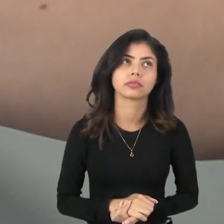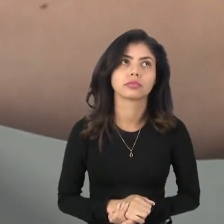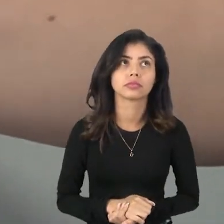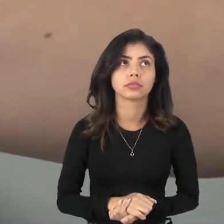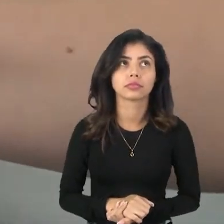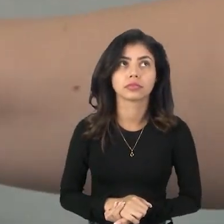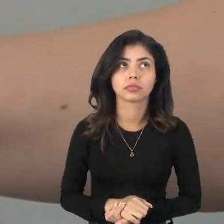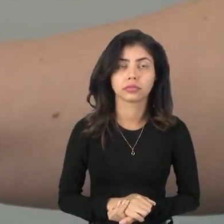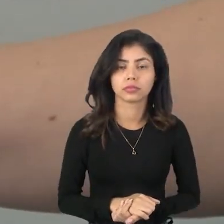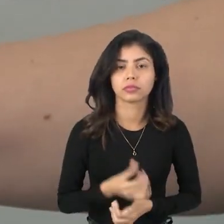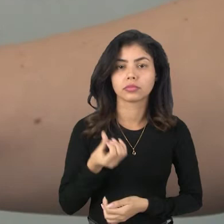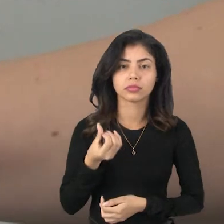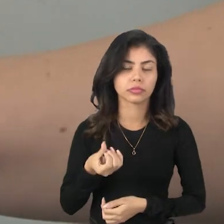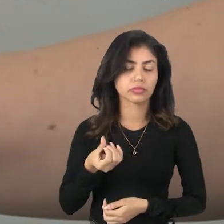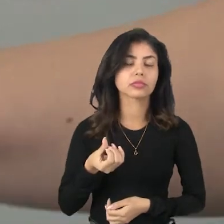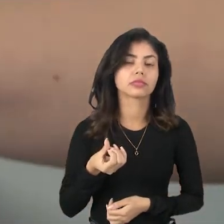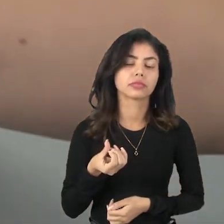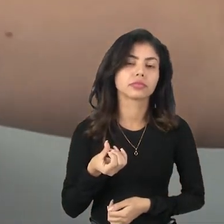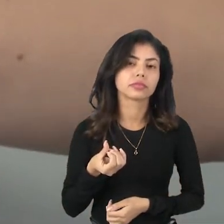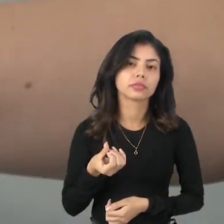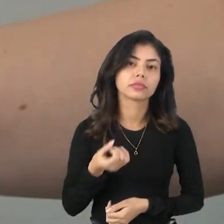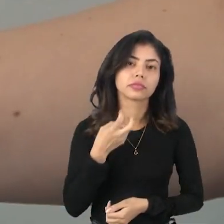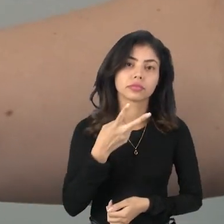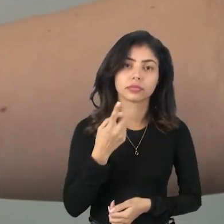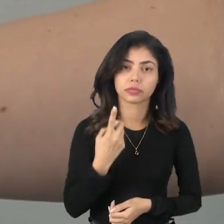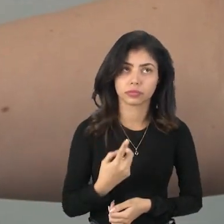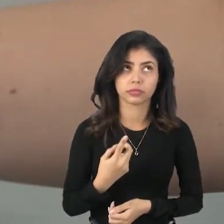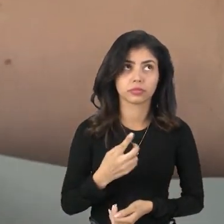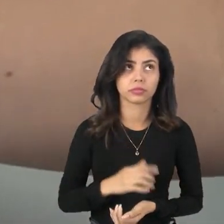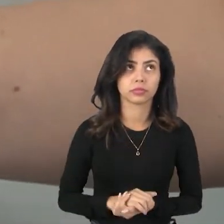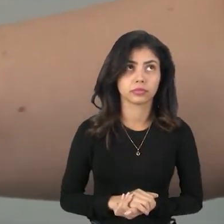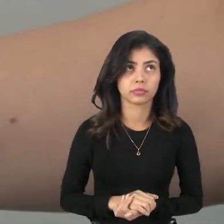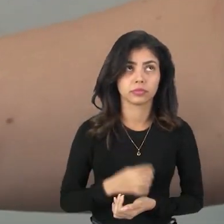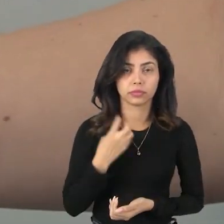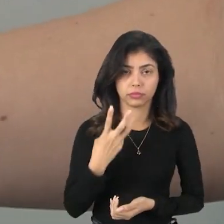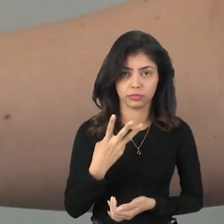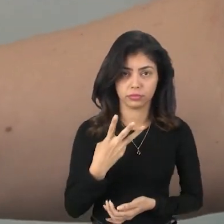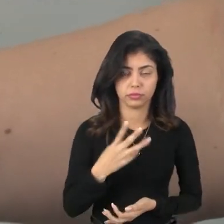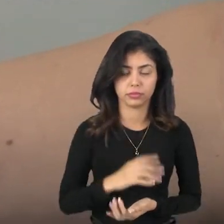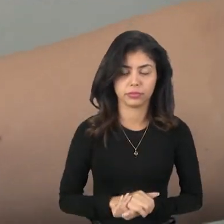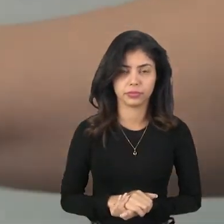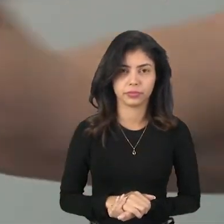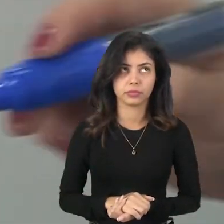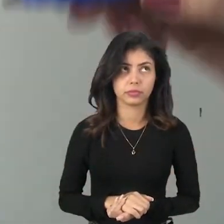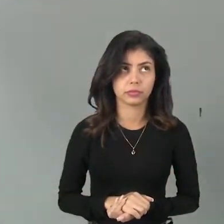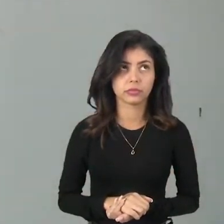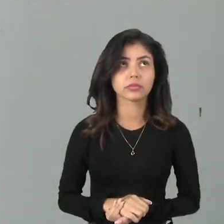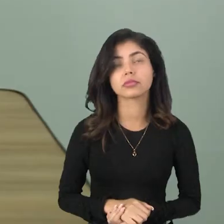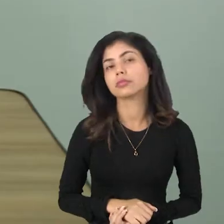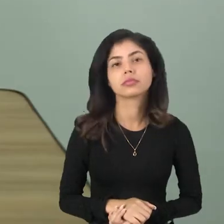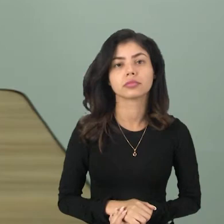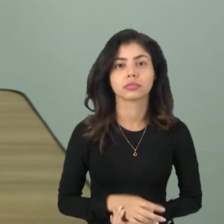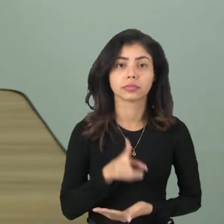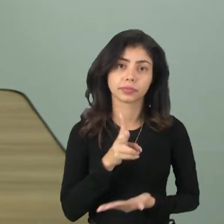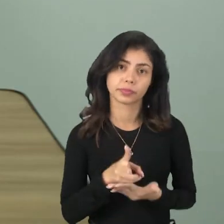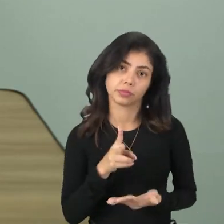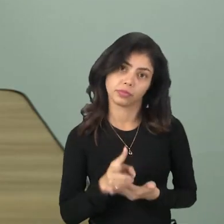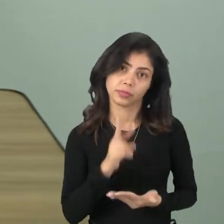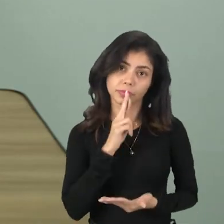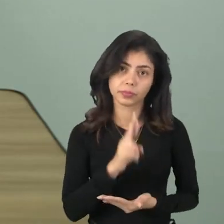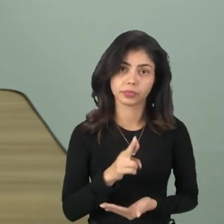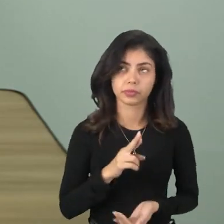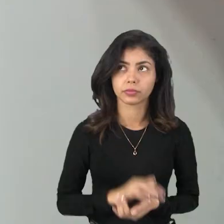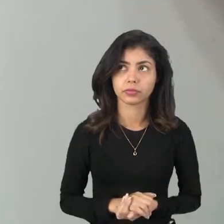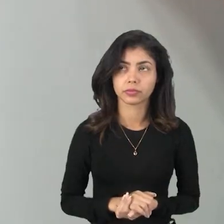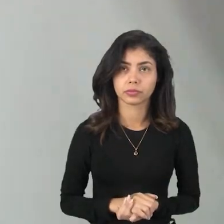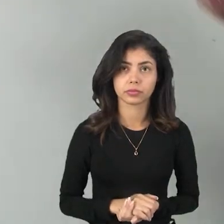é um mais cinco eu tenho 62 mais 22 mais um eu tenho três que deu mesmo